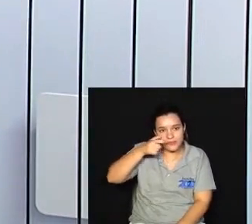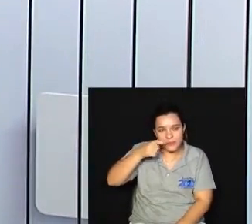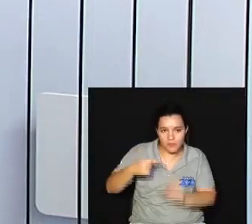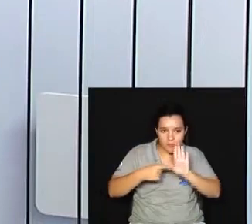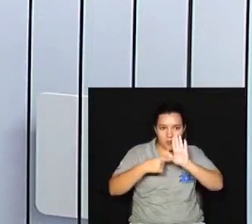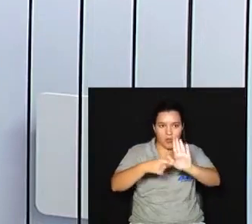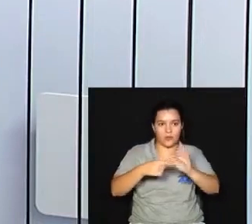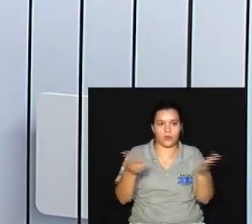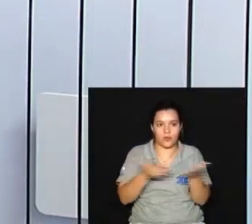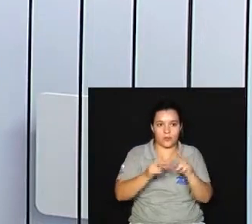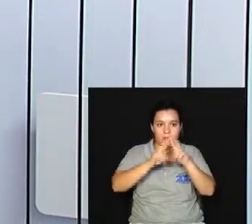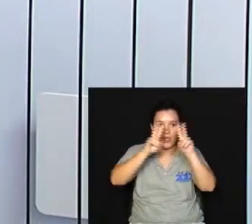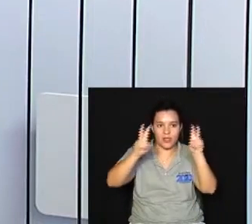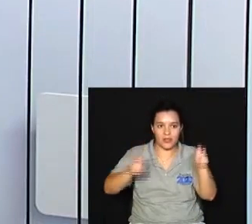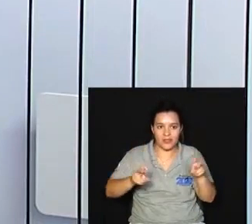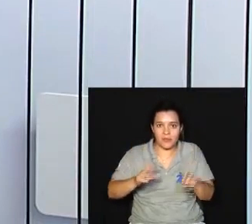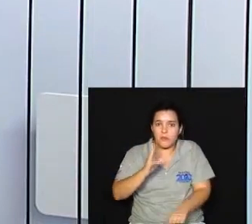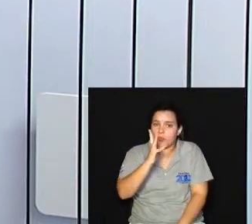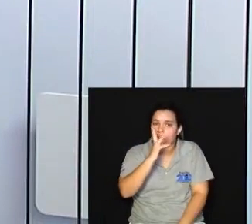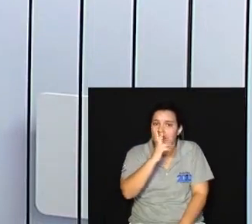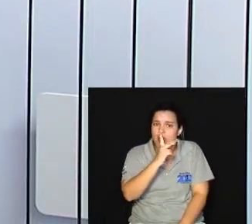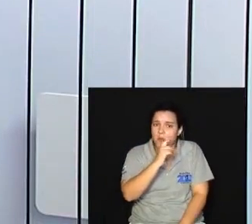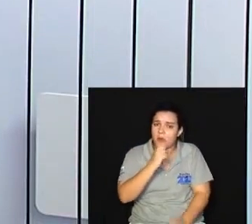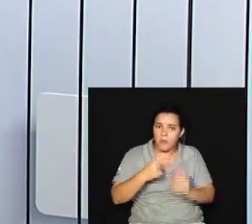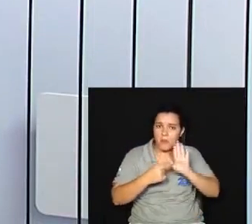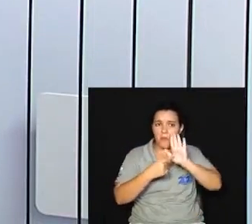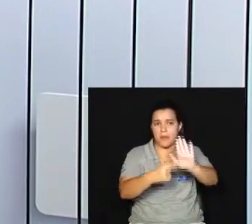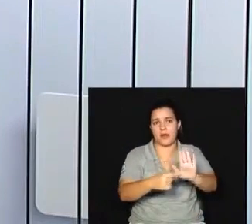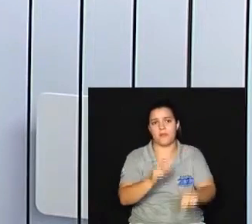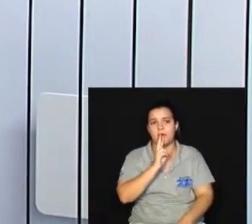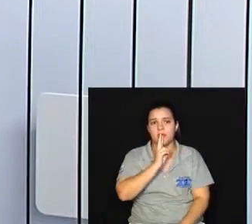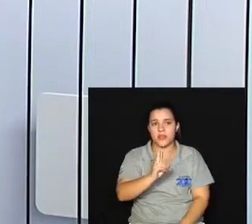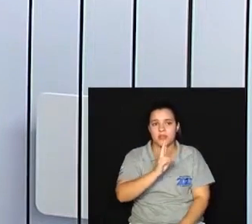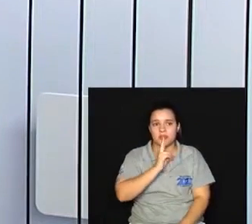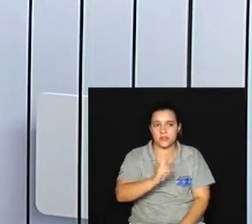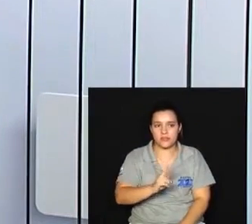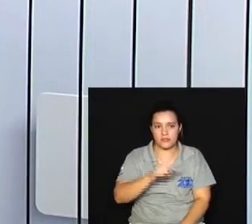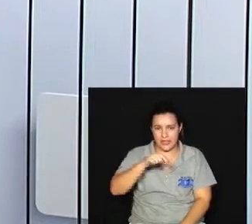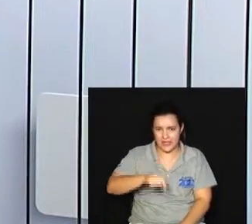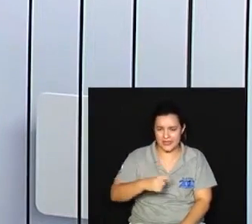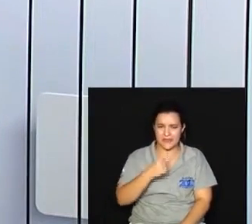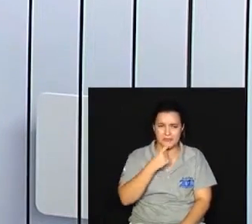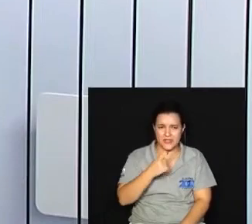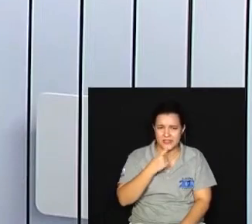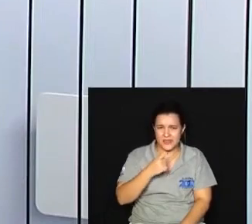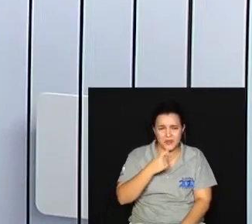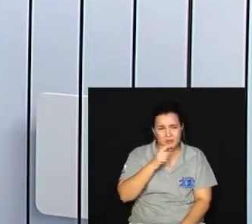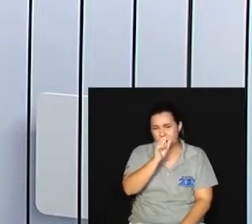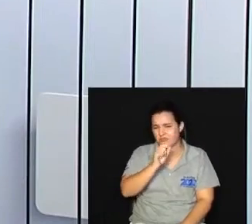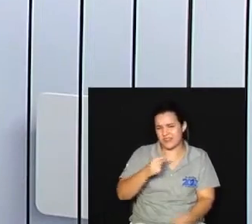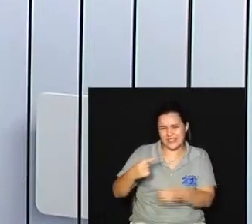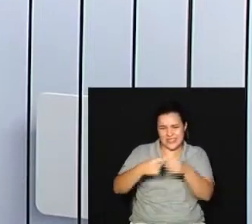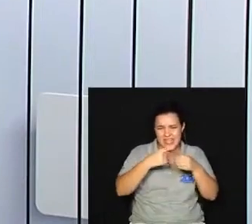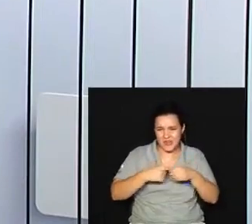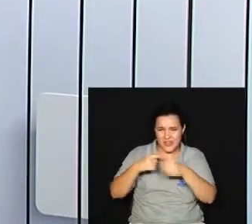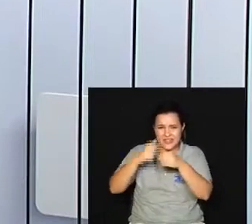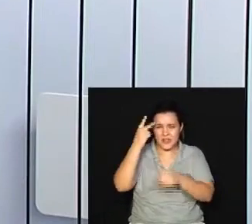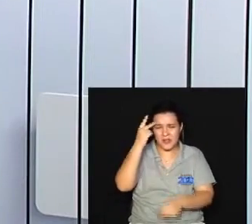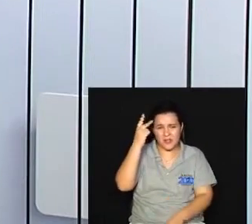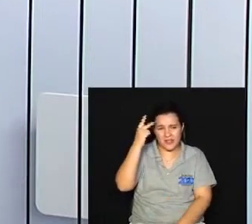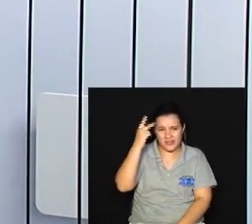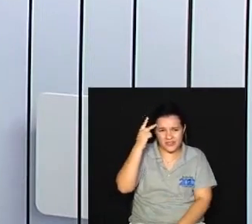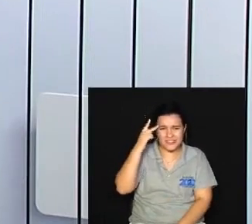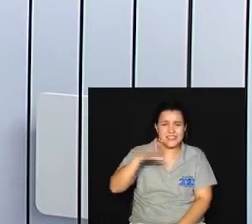lá para falar sobre esta demora na apuração dos resultados aqui na cidade de Campinas, interior de São Paulo,